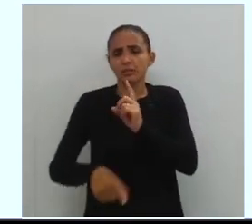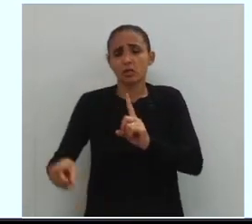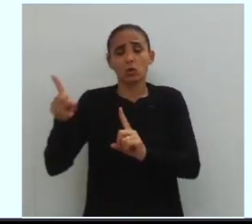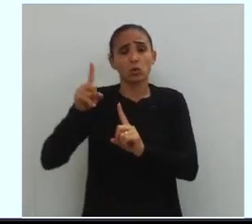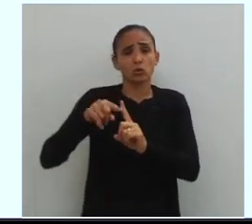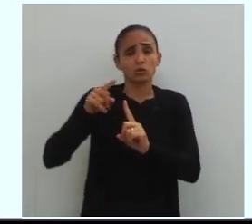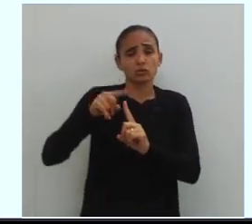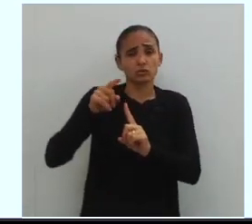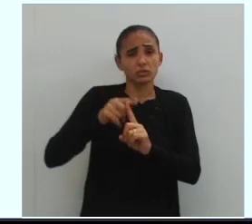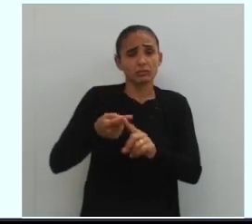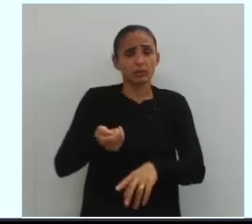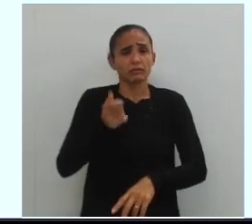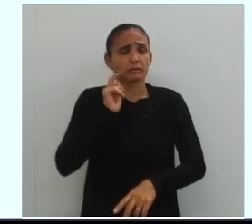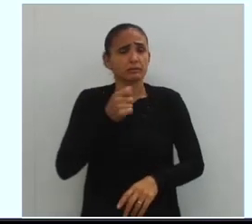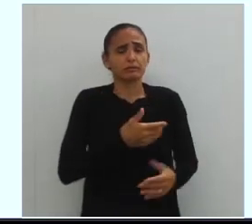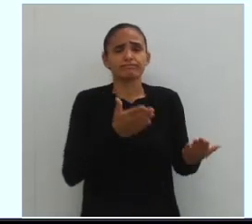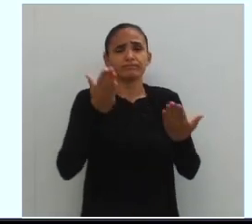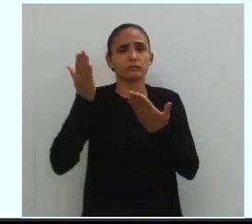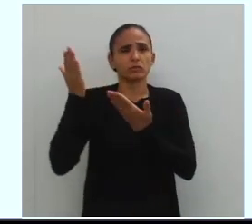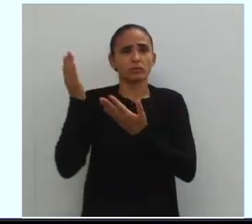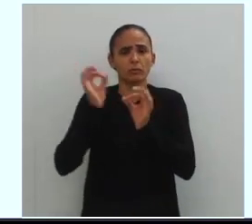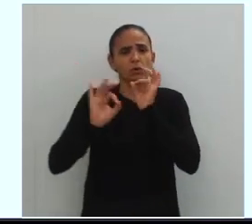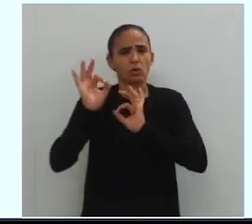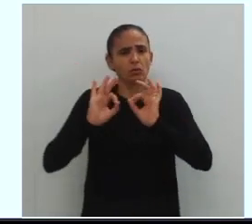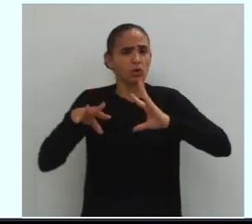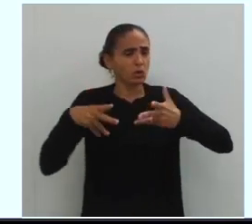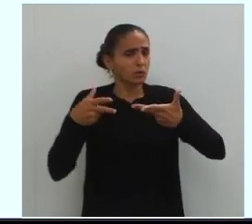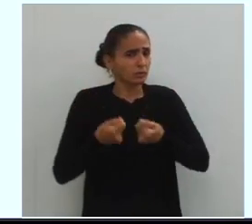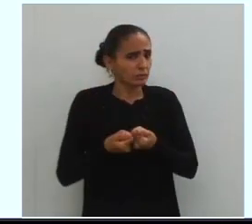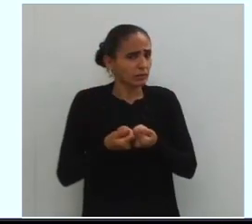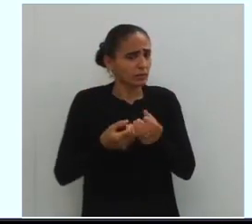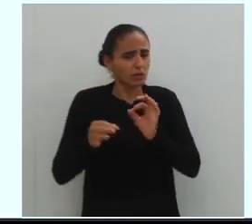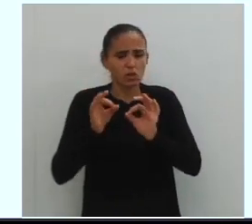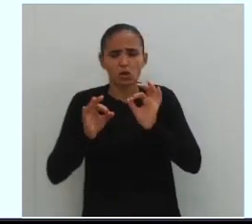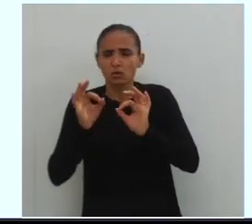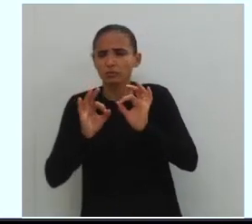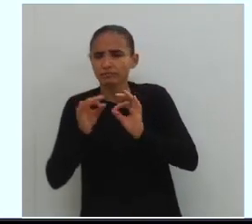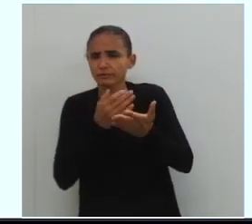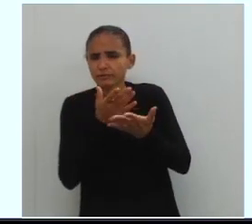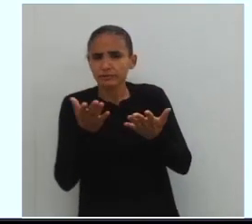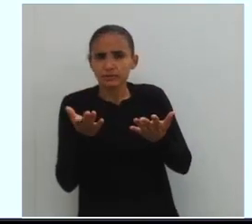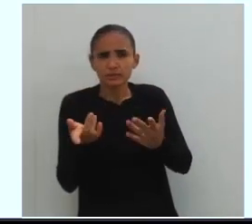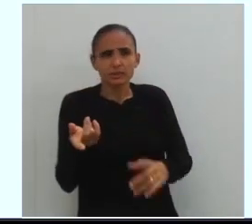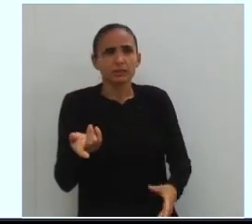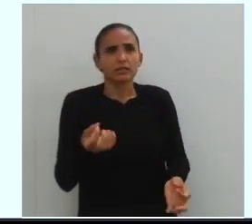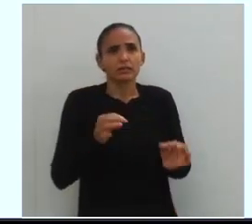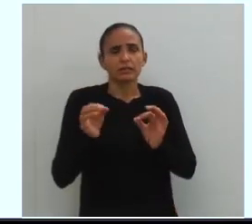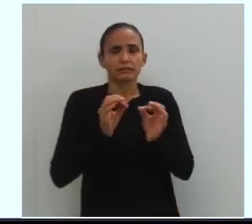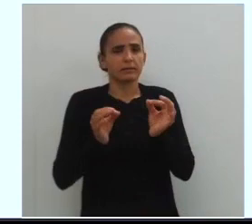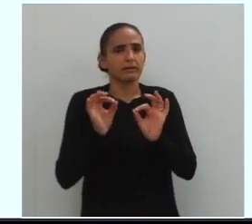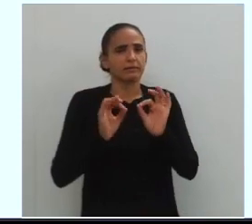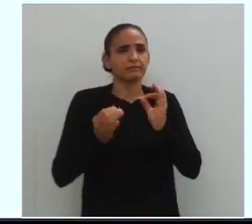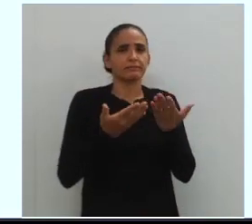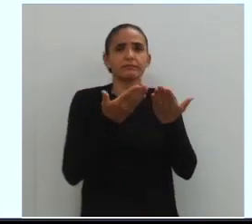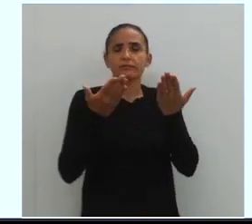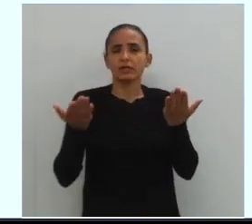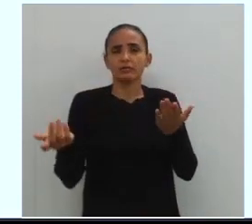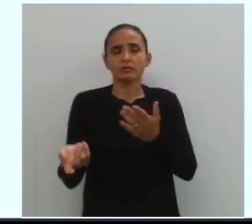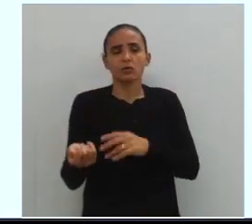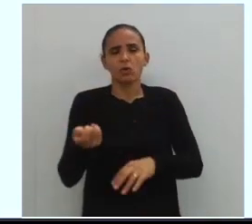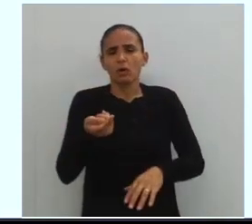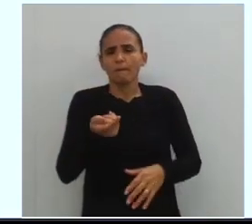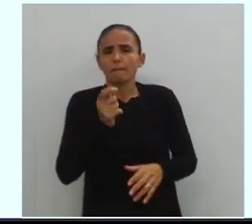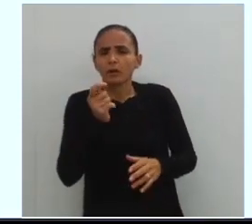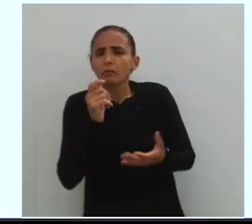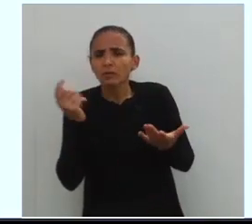tipos de drogas. Vejam aí os tipos de drogas. Quando eu falo desses tipos de drogas que você está observando na telinha, são as